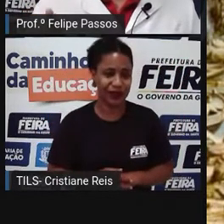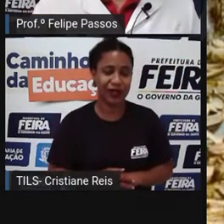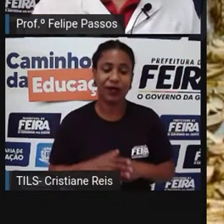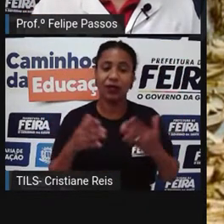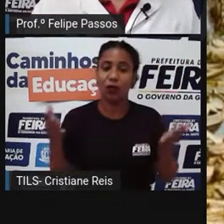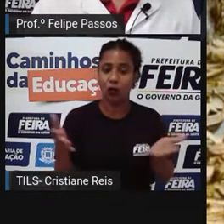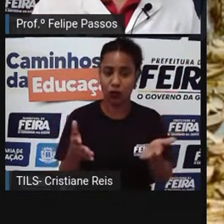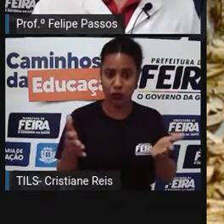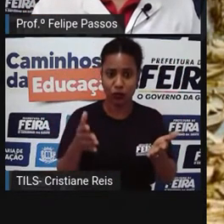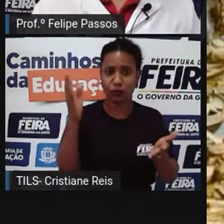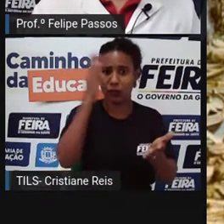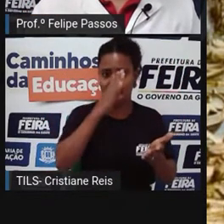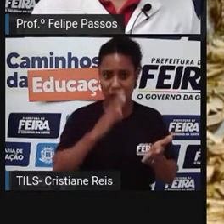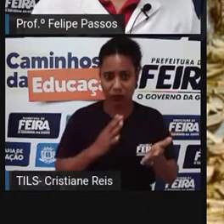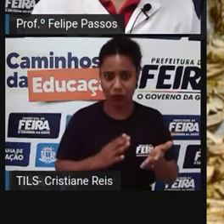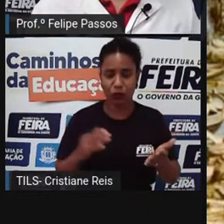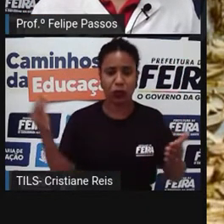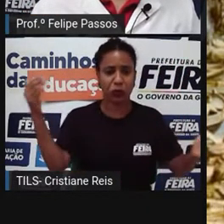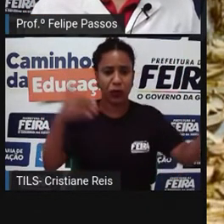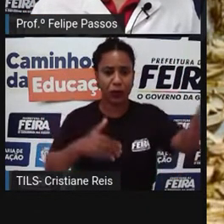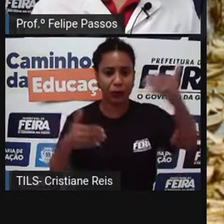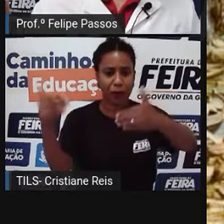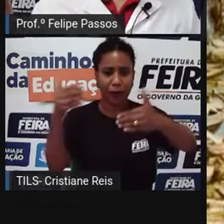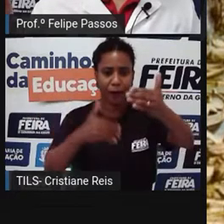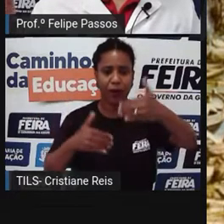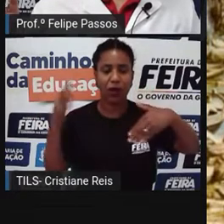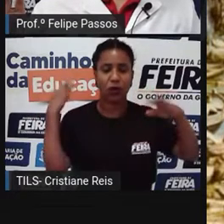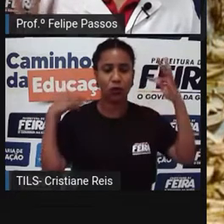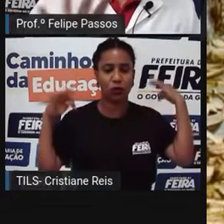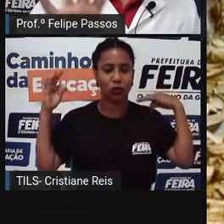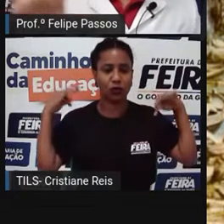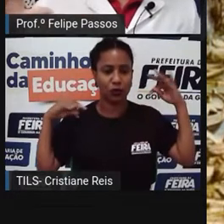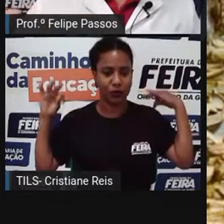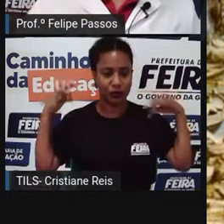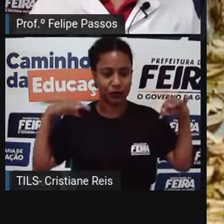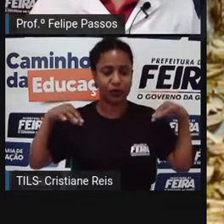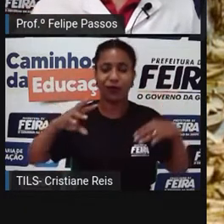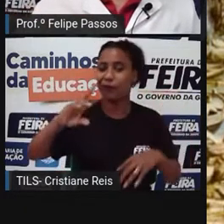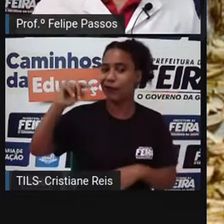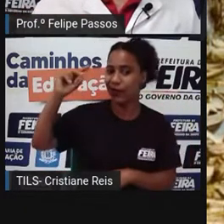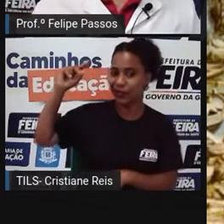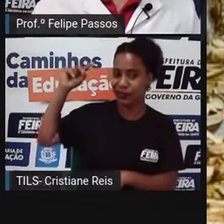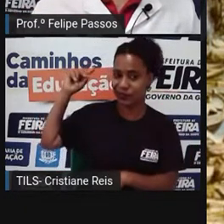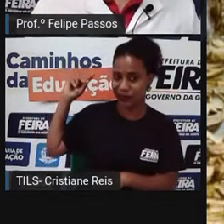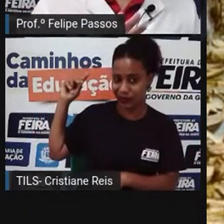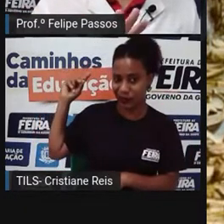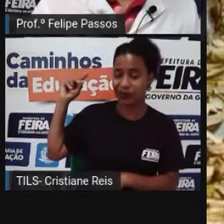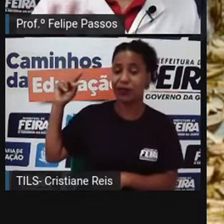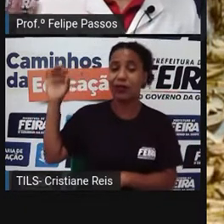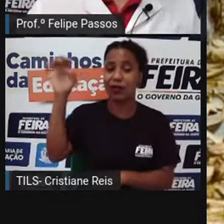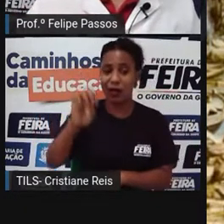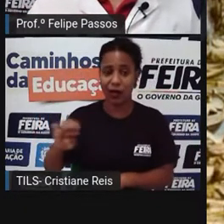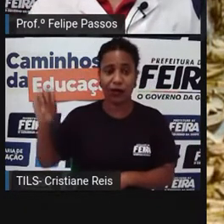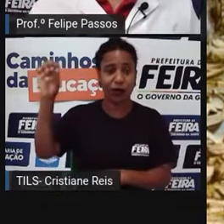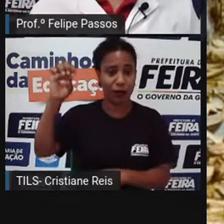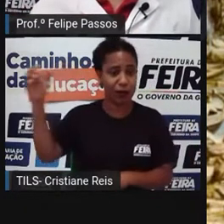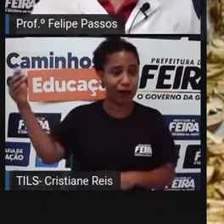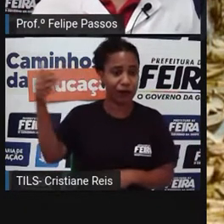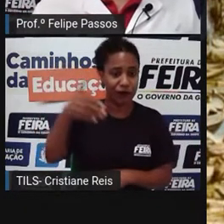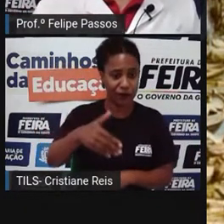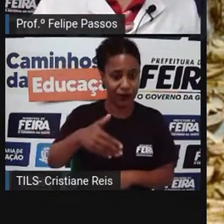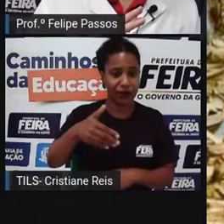não descoberto, ocupado pelo povo europeu, ele já era meio que visto como um paraíso, como um local para